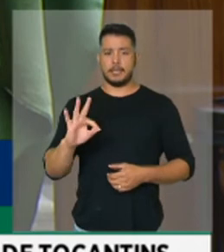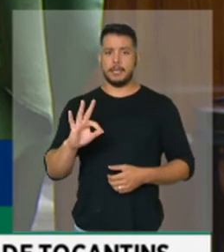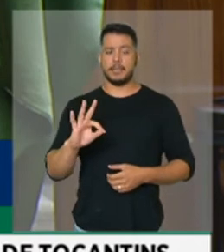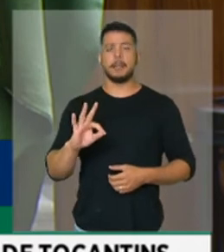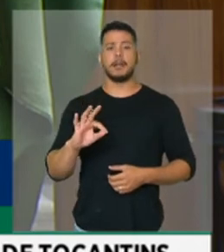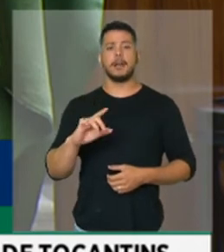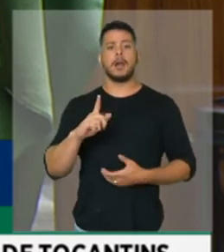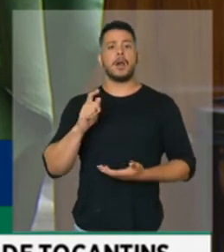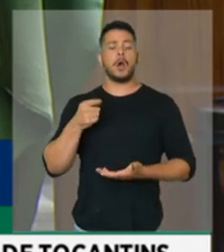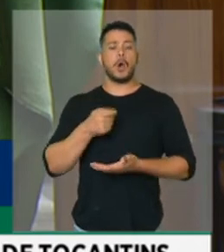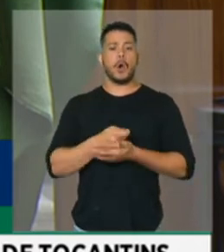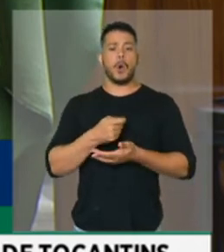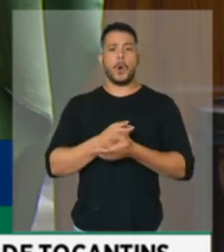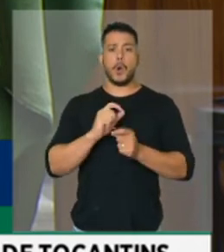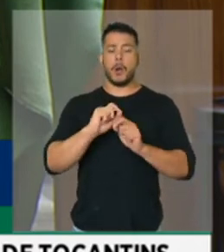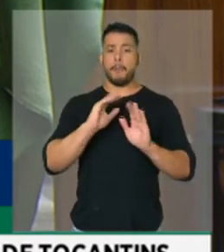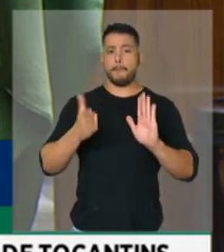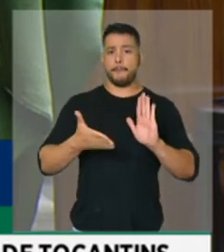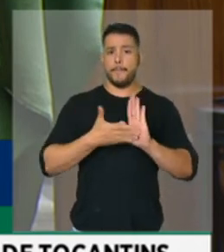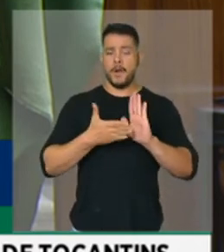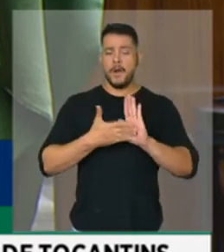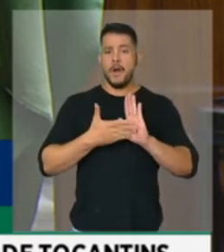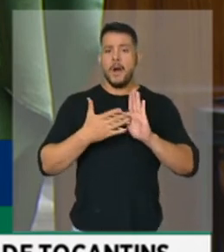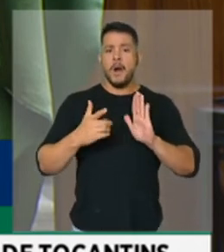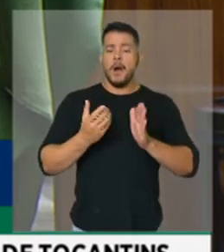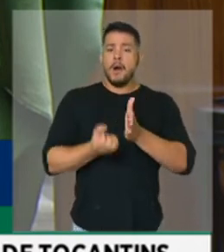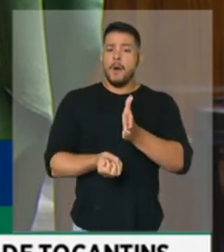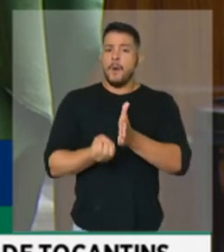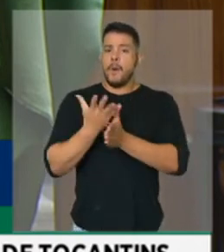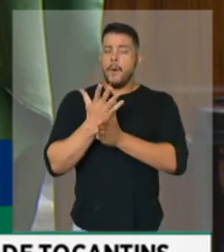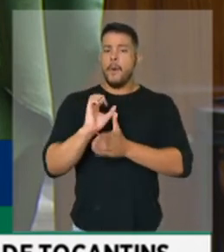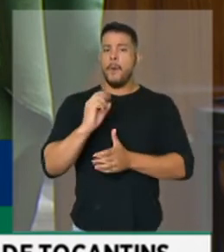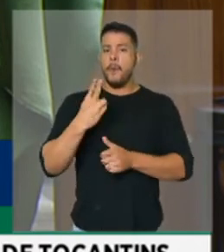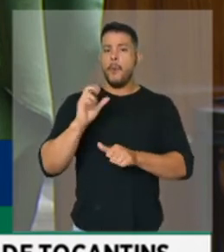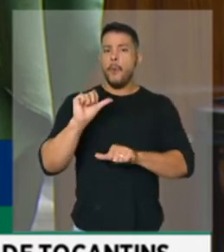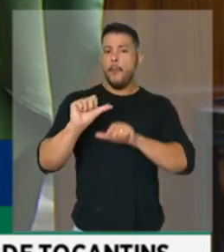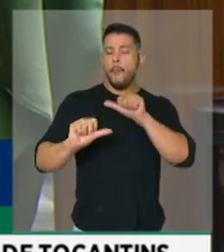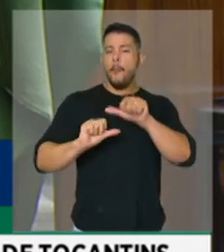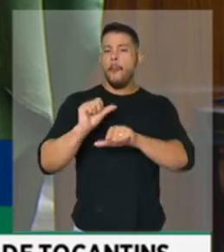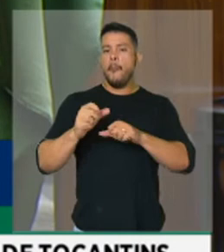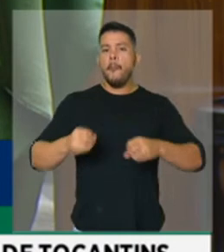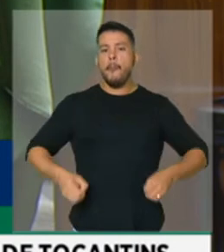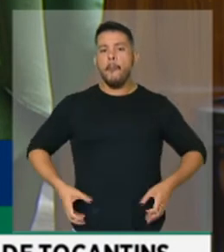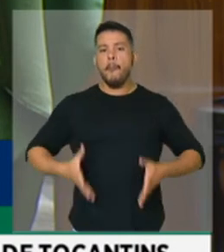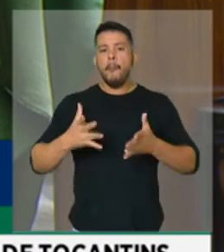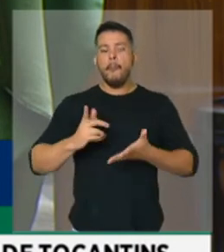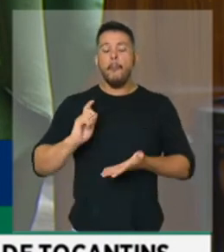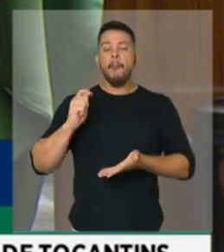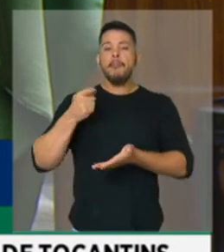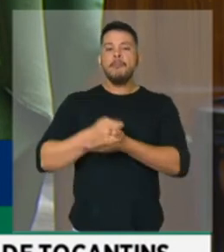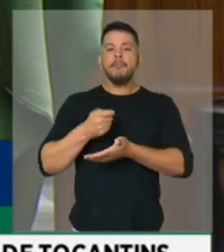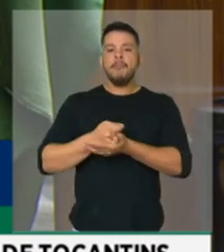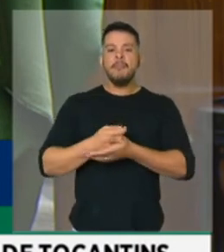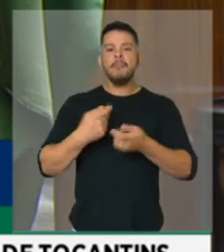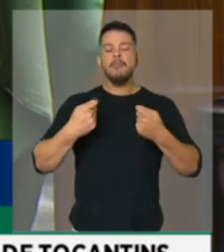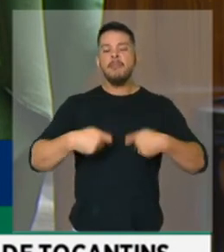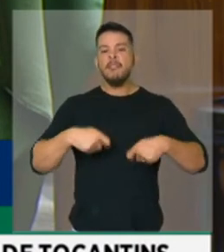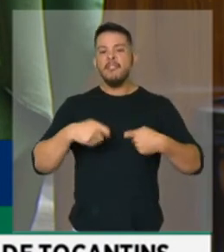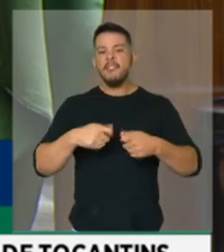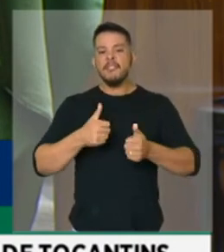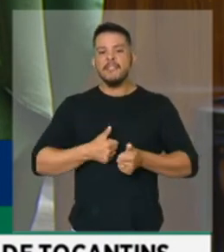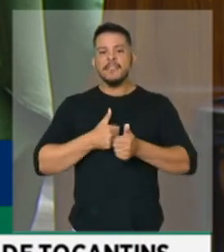que a proposição legislativa que crie ou altere despesa obrigatória ou renúncia de receita seja acompanhada